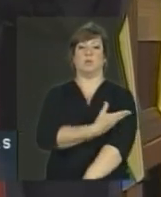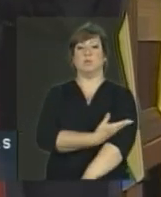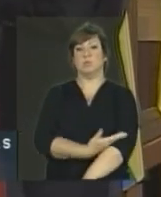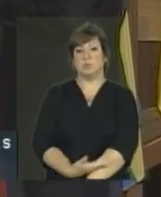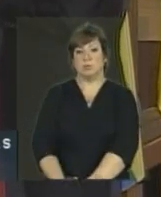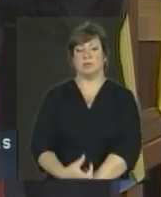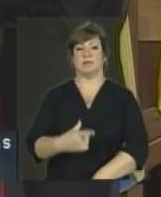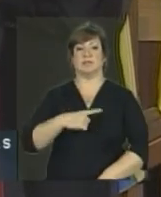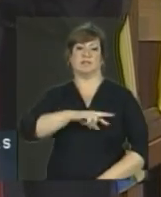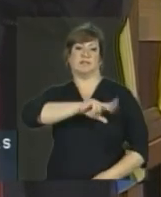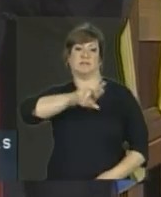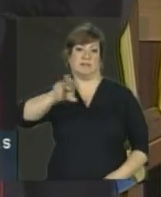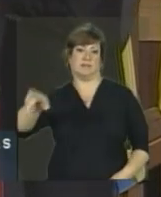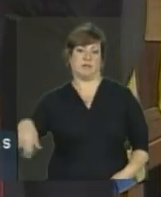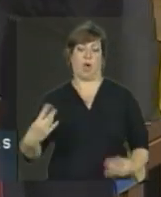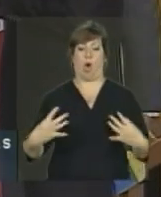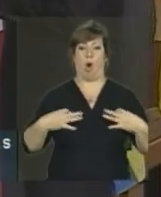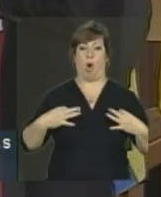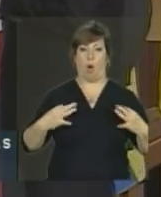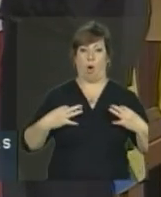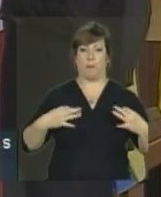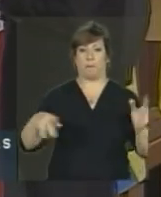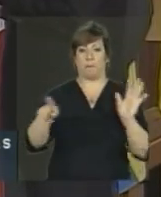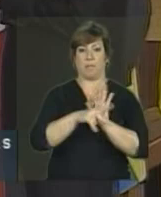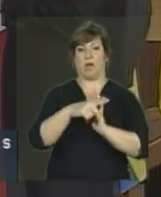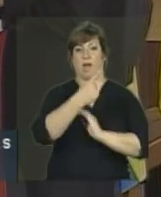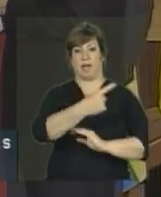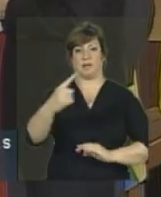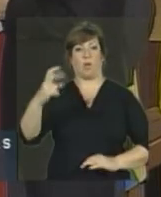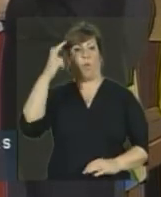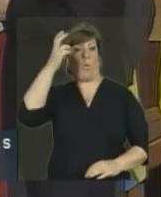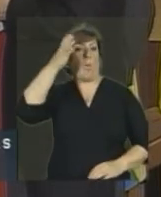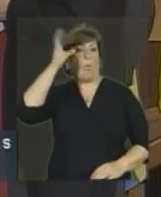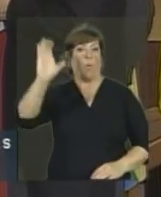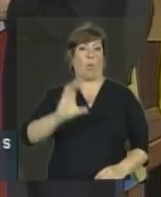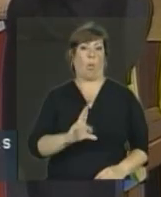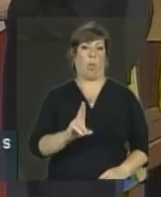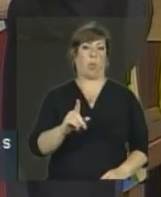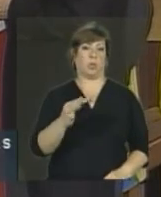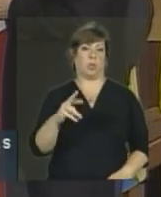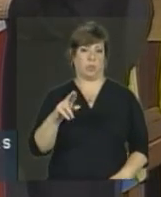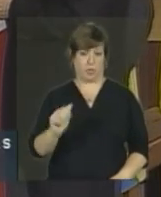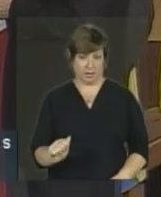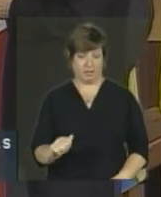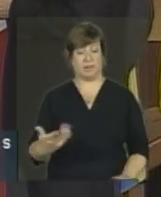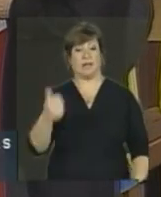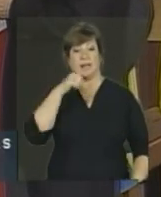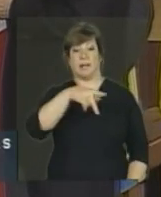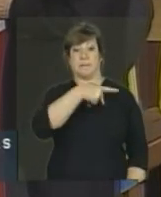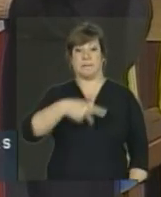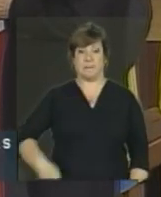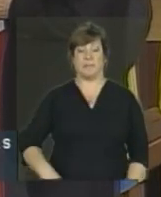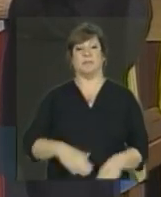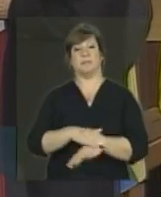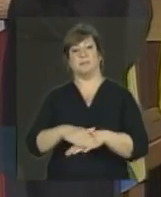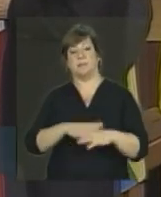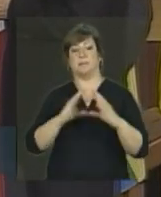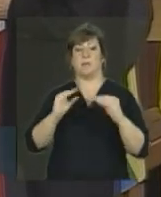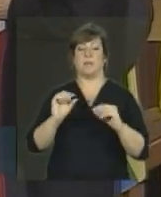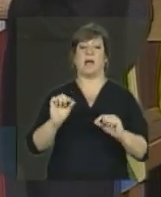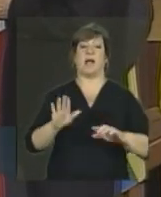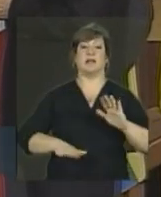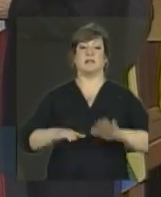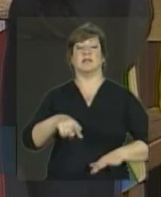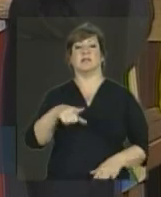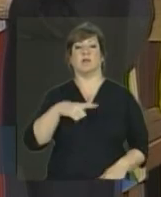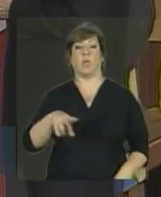da África, o tipo de roupas usado. E neste caso específico, aí a presidenta, além de conversar, às